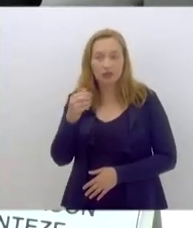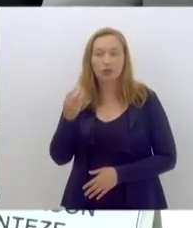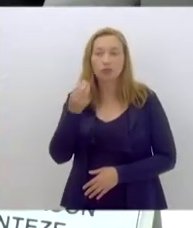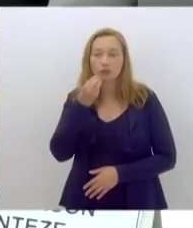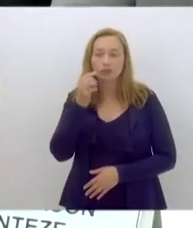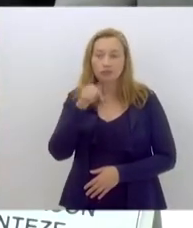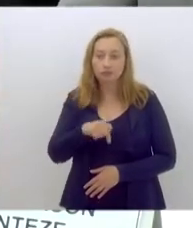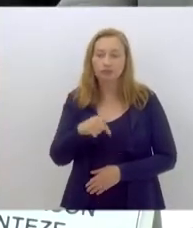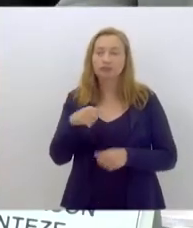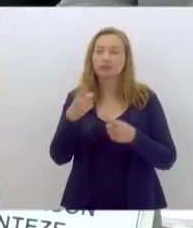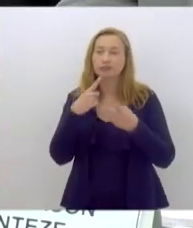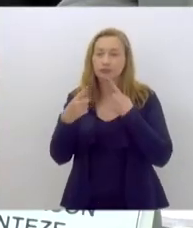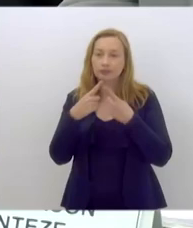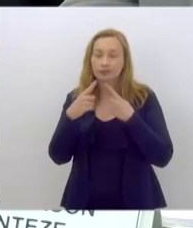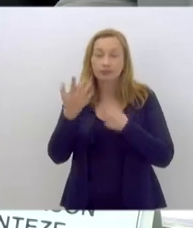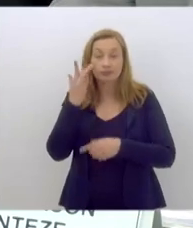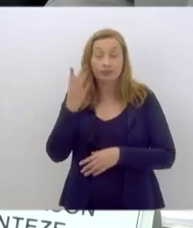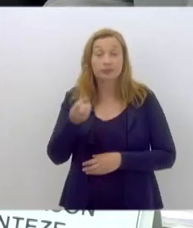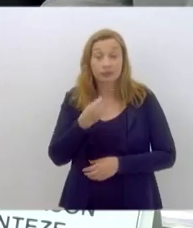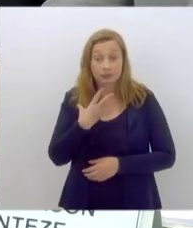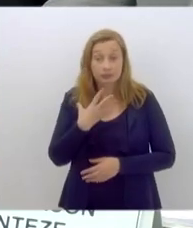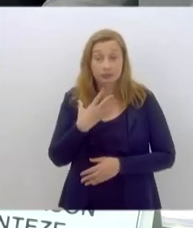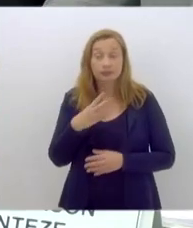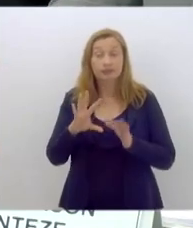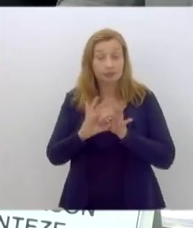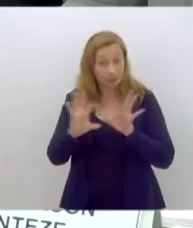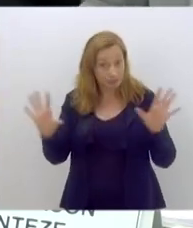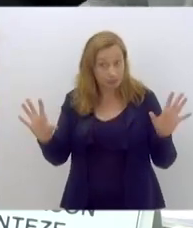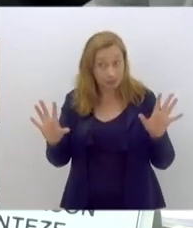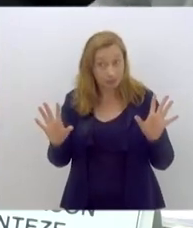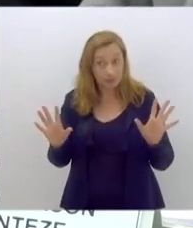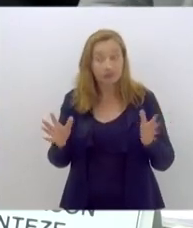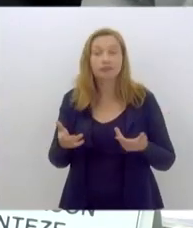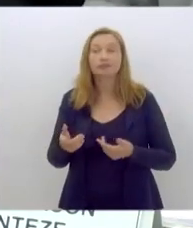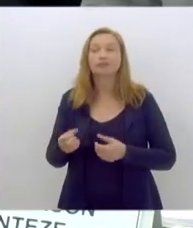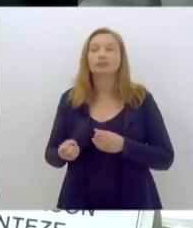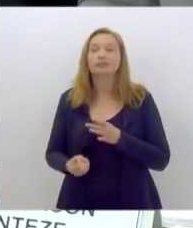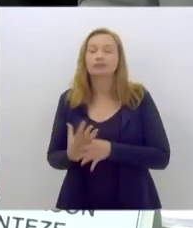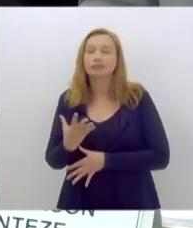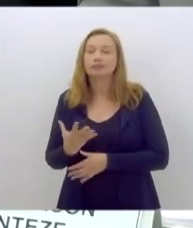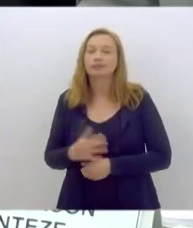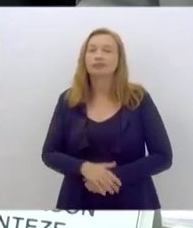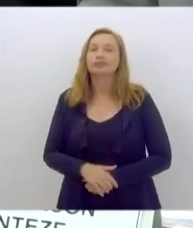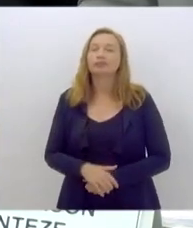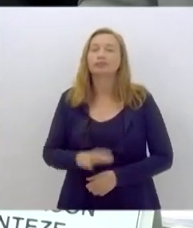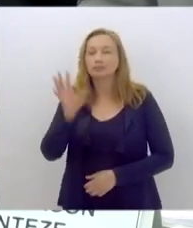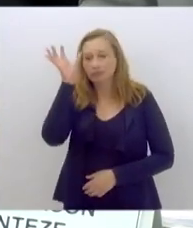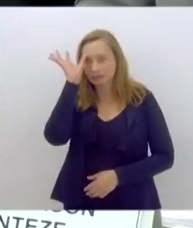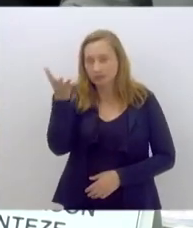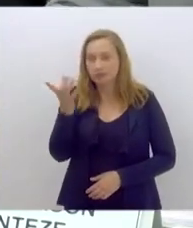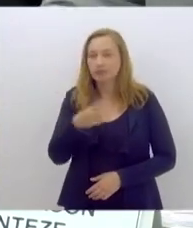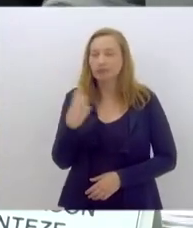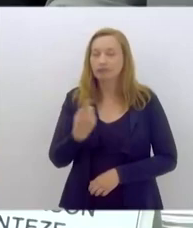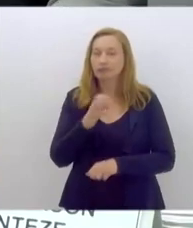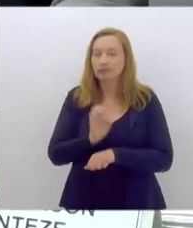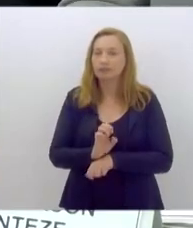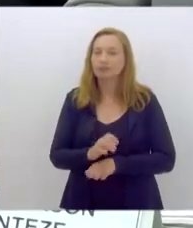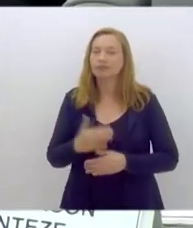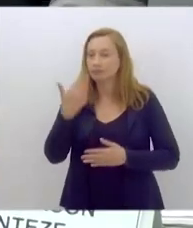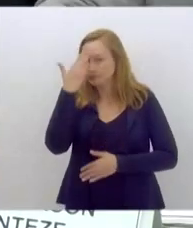tá aqui debatendo Eu acho que isso é produtivo para democracia acho que é assim que a gente constrói as soluções para o nosso estado